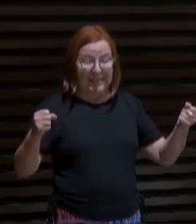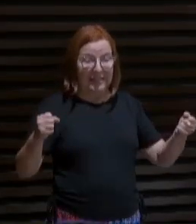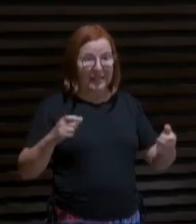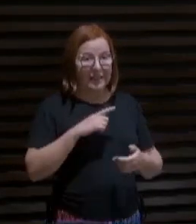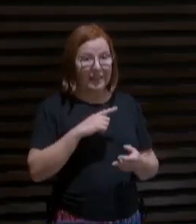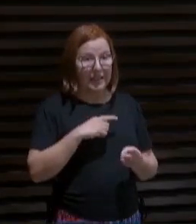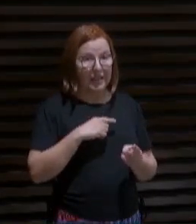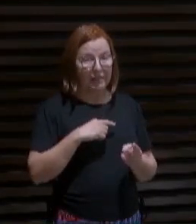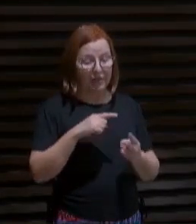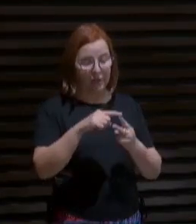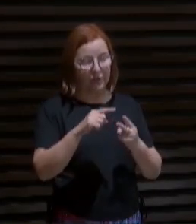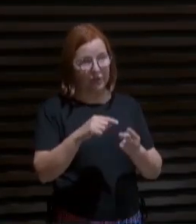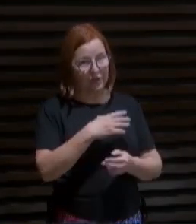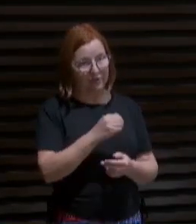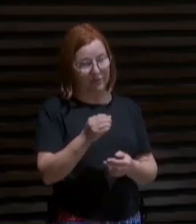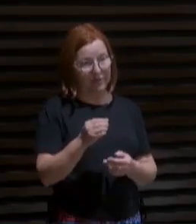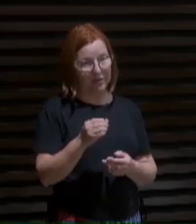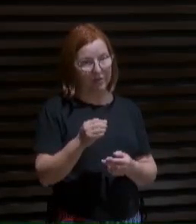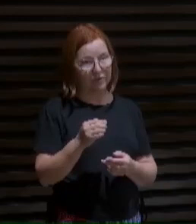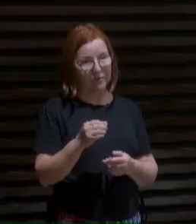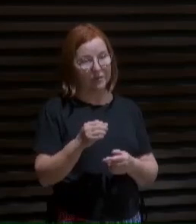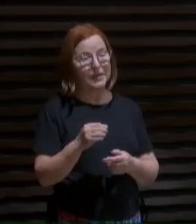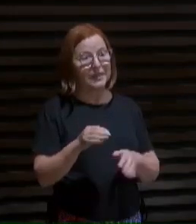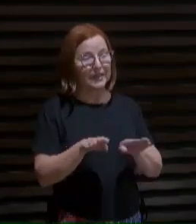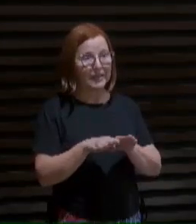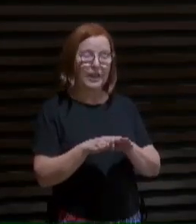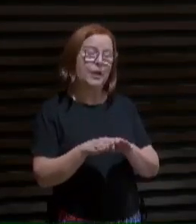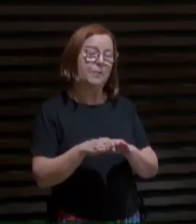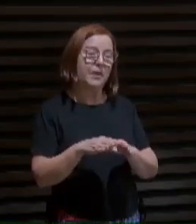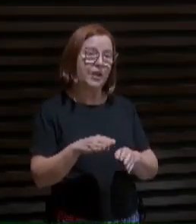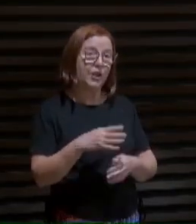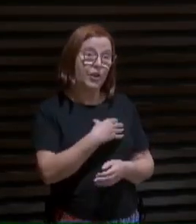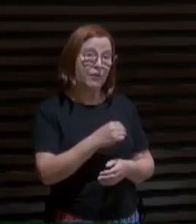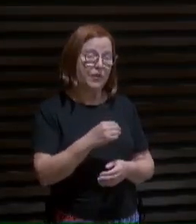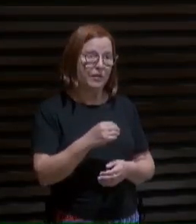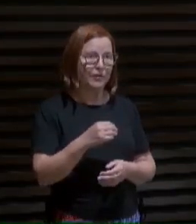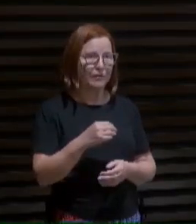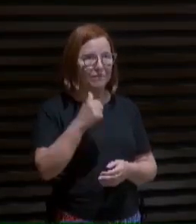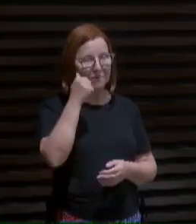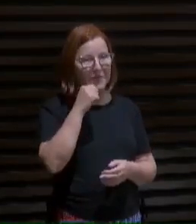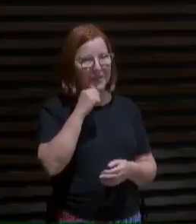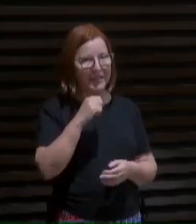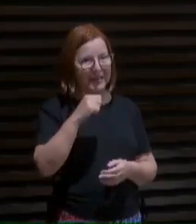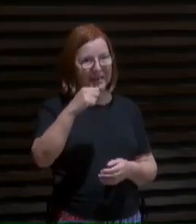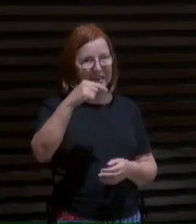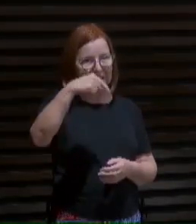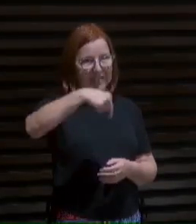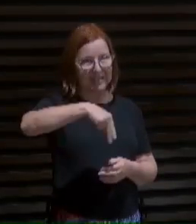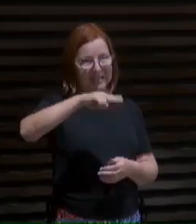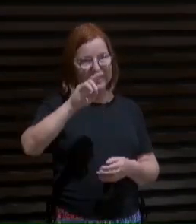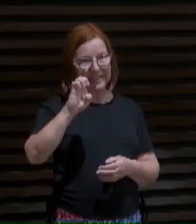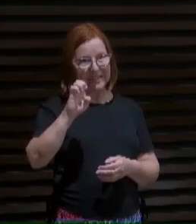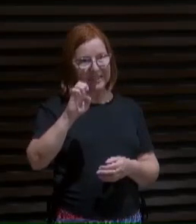da Sara e os filhos da Quetura, formando uma grande massa de gente. E eu queria que você,